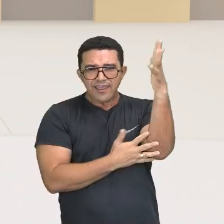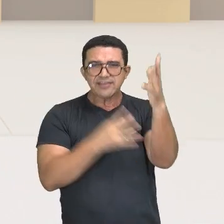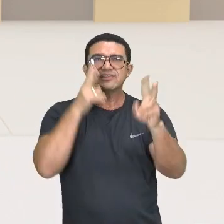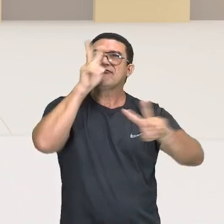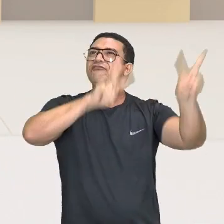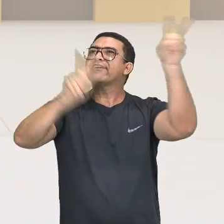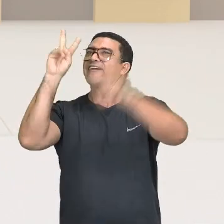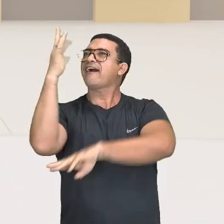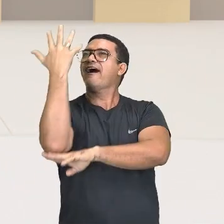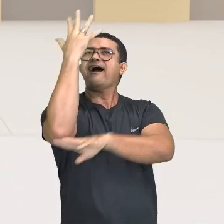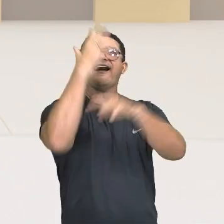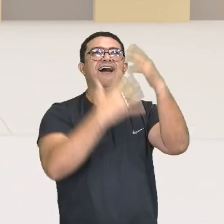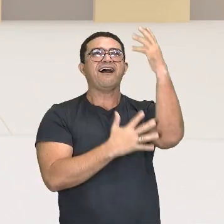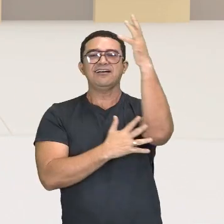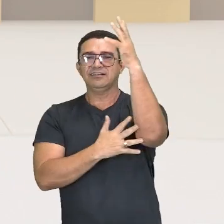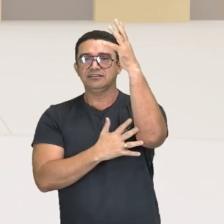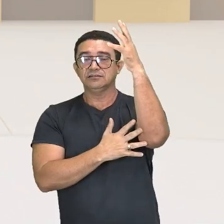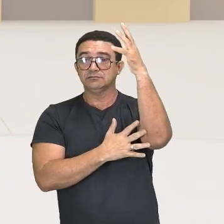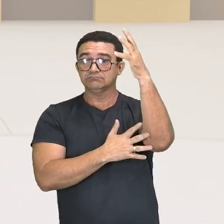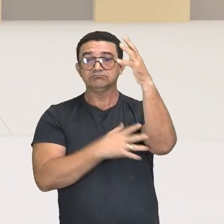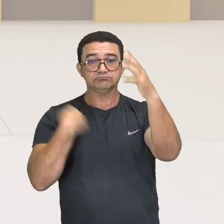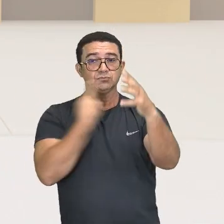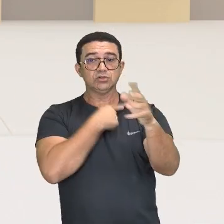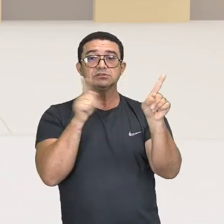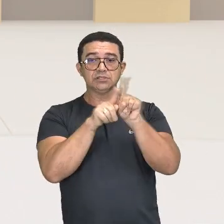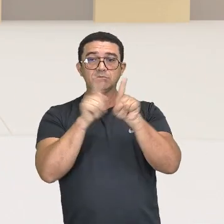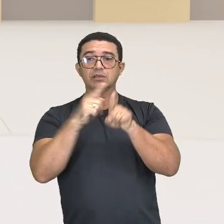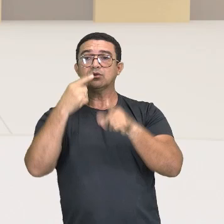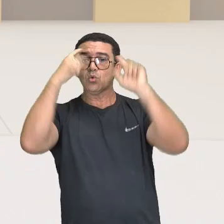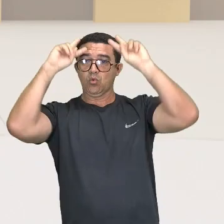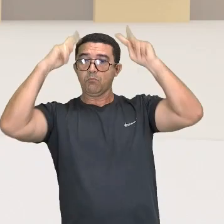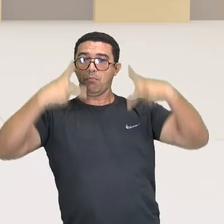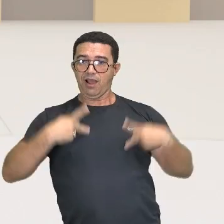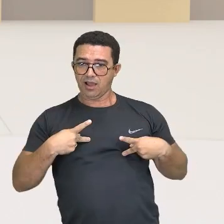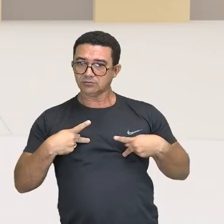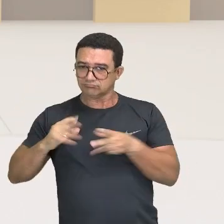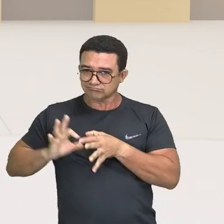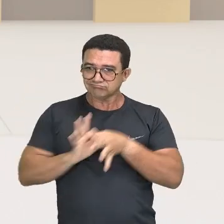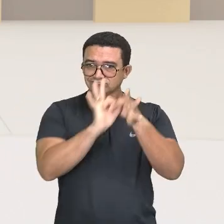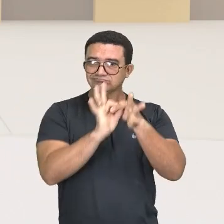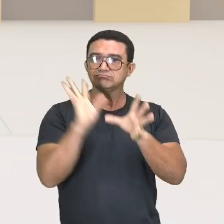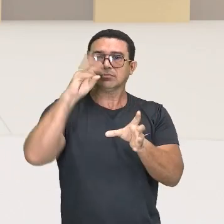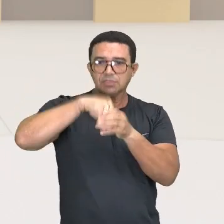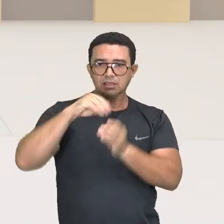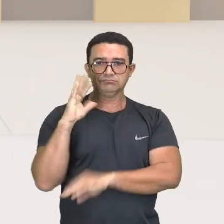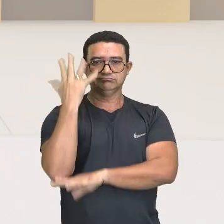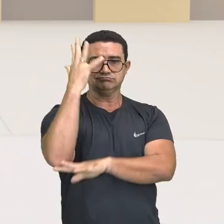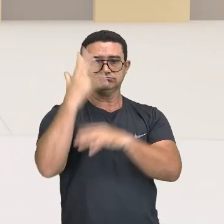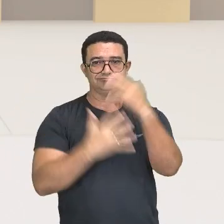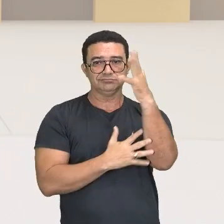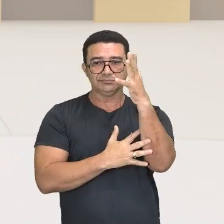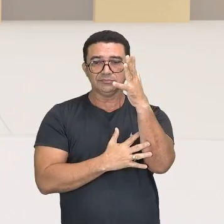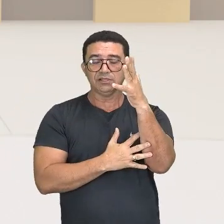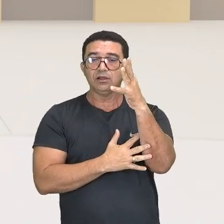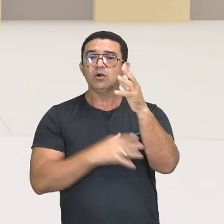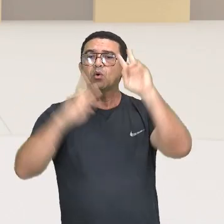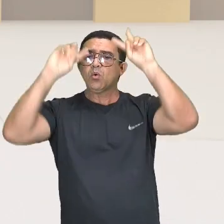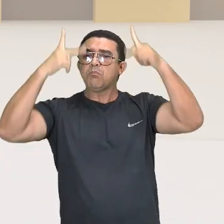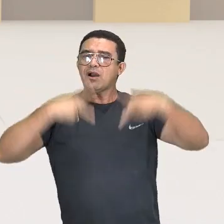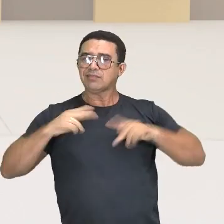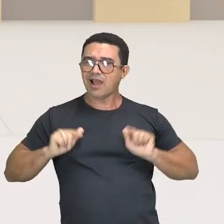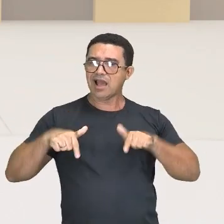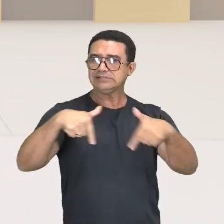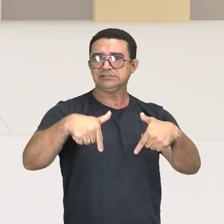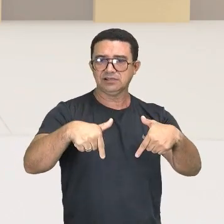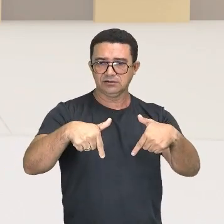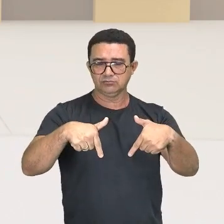aves, as árvores, por exemplo. A gente tem que entender que o nosso meio ambiente também, a gente está inserido nisso. E que as nossas ações, como a gente pôde comentar